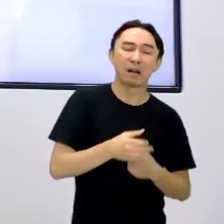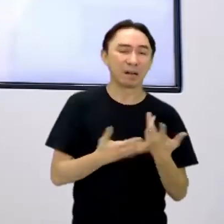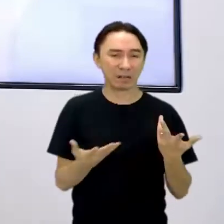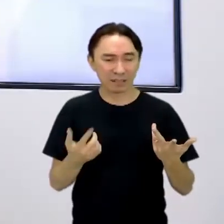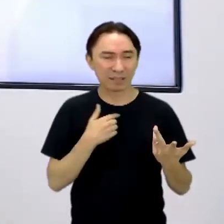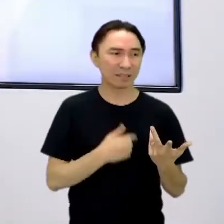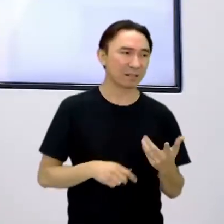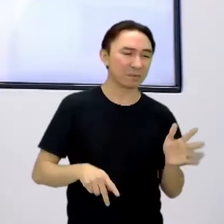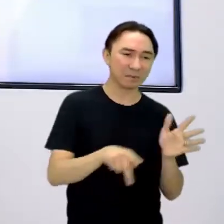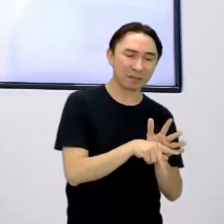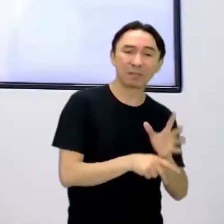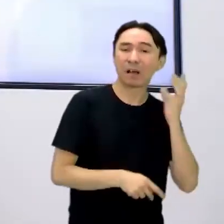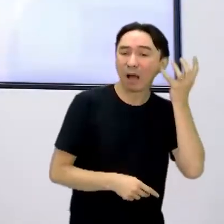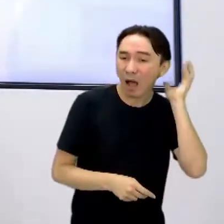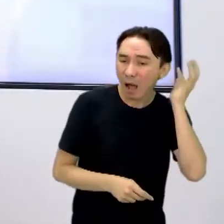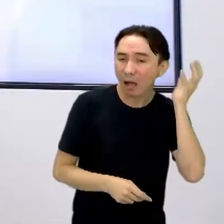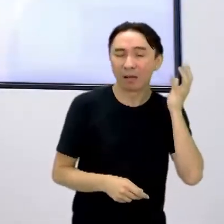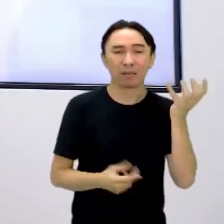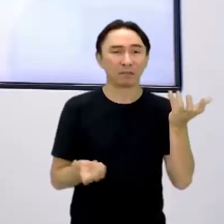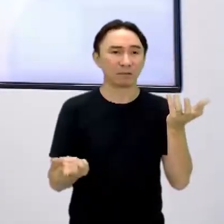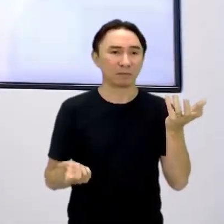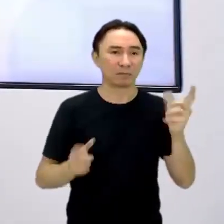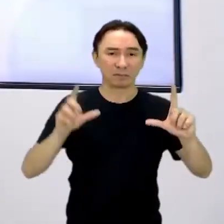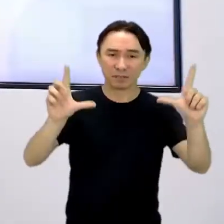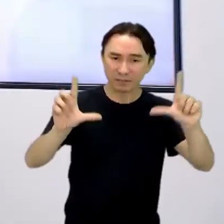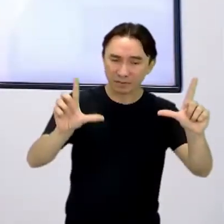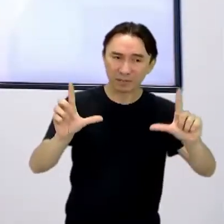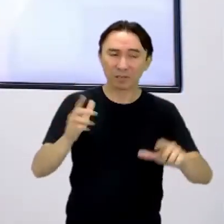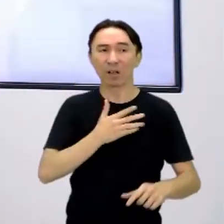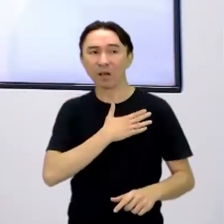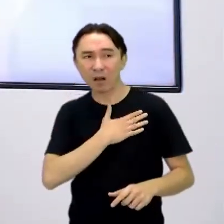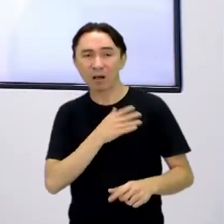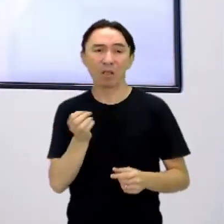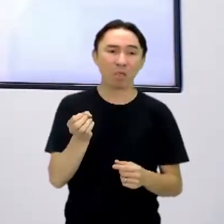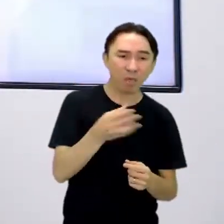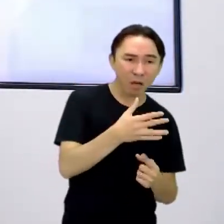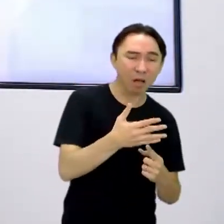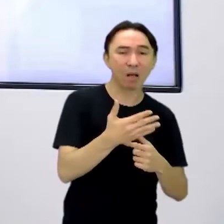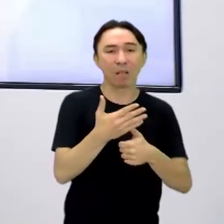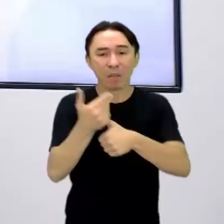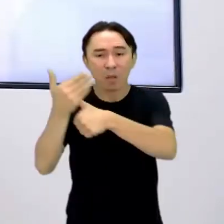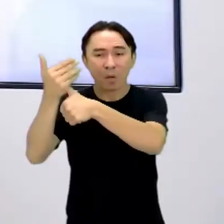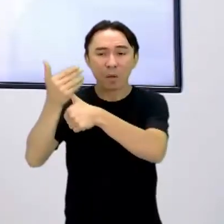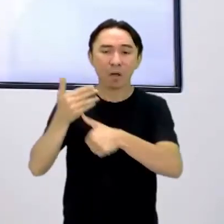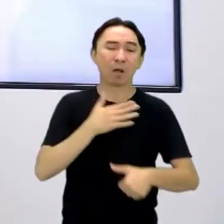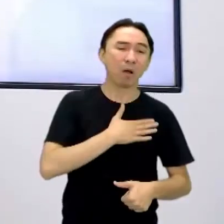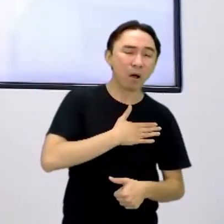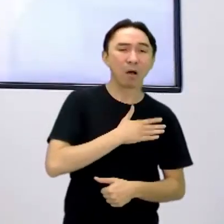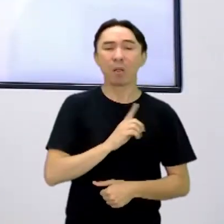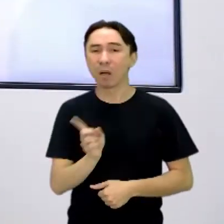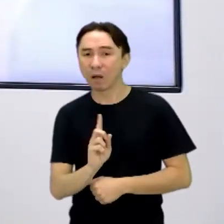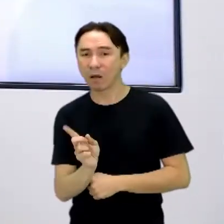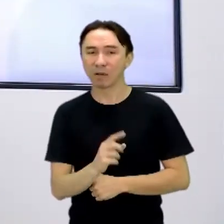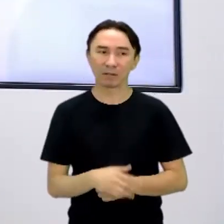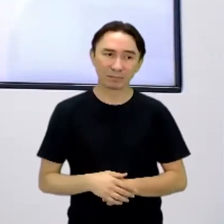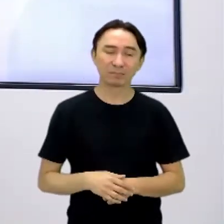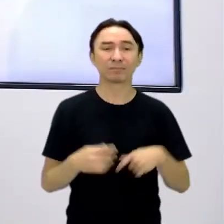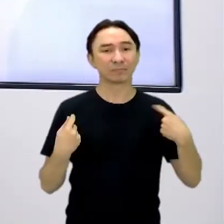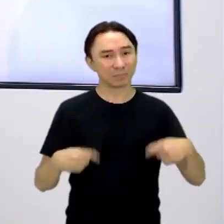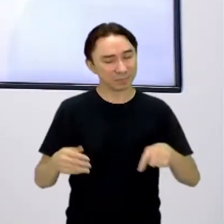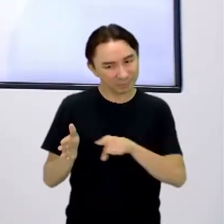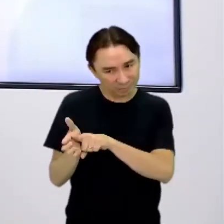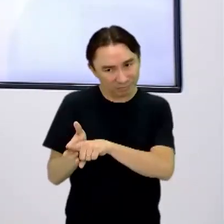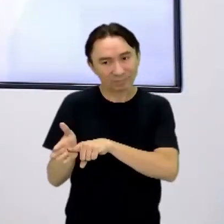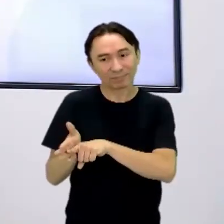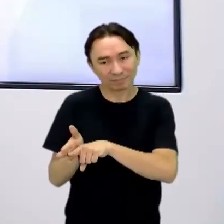da TV, ele gosta dessa questão das novas tecnologias, então assim, vai exigir muita pesquisa, tá? Então,